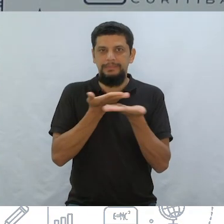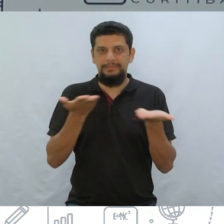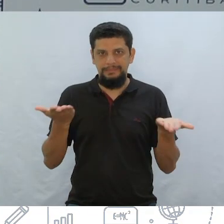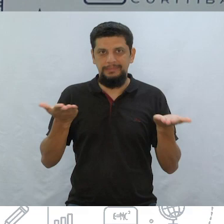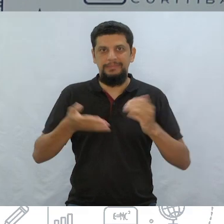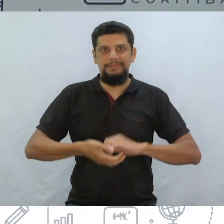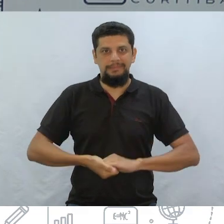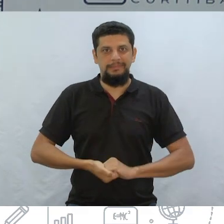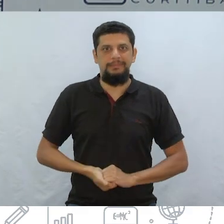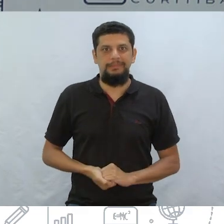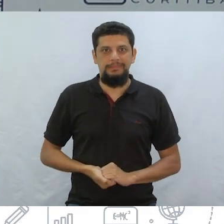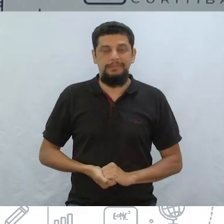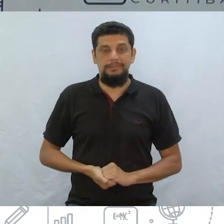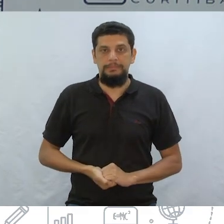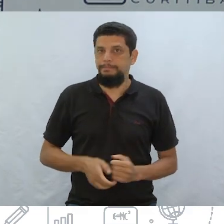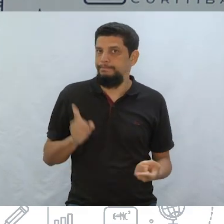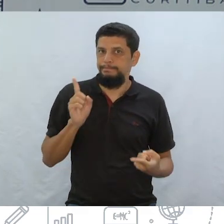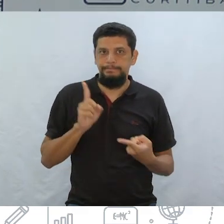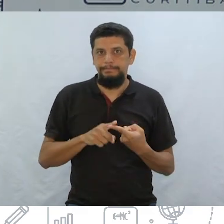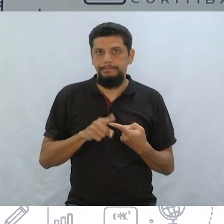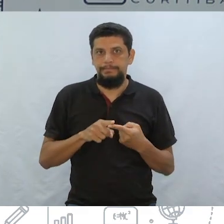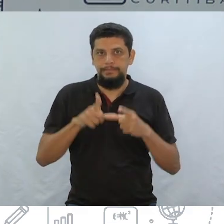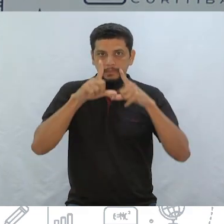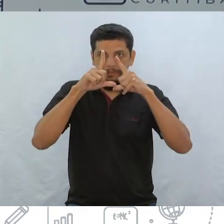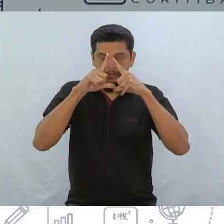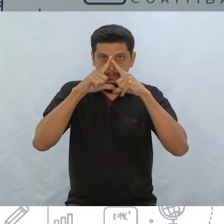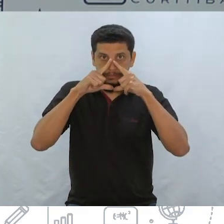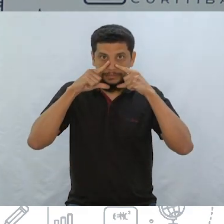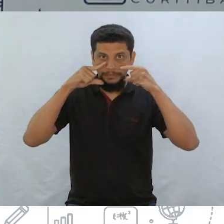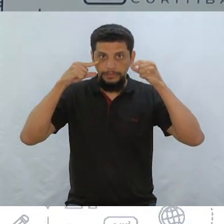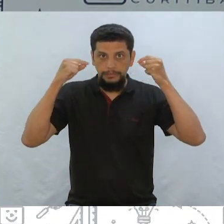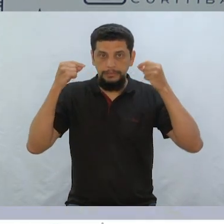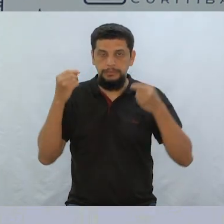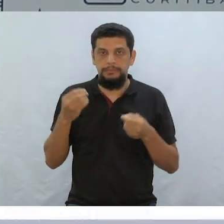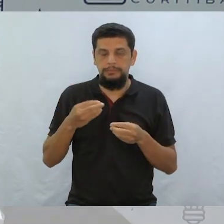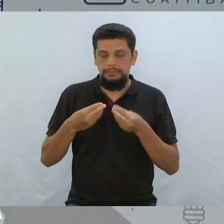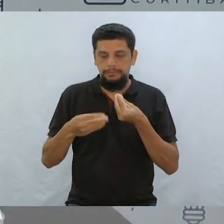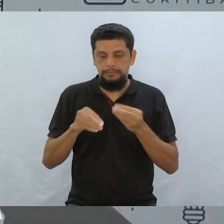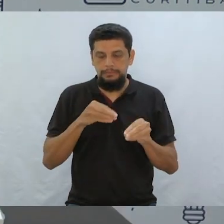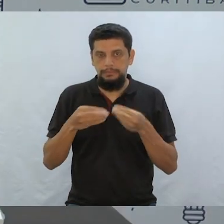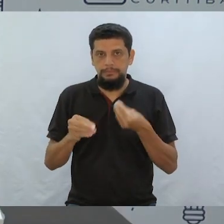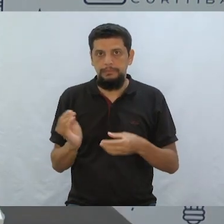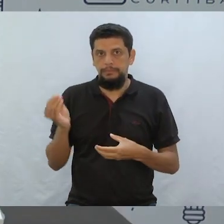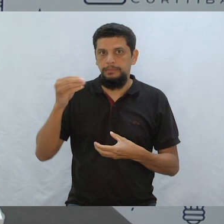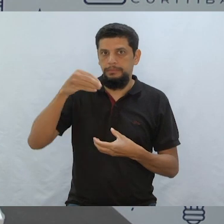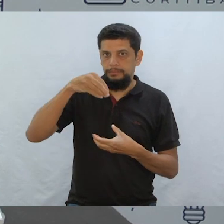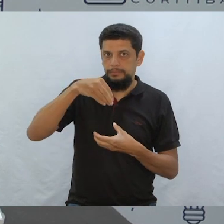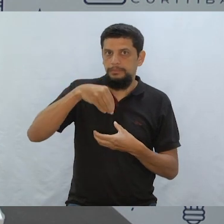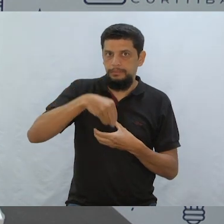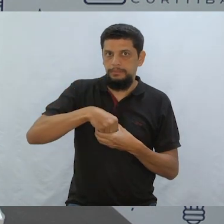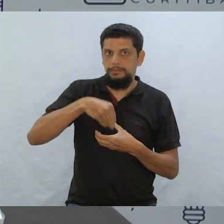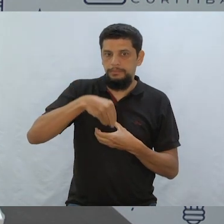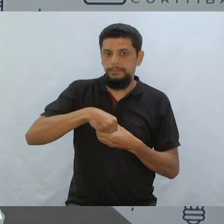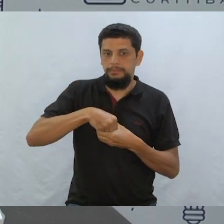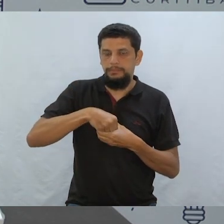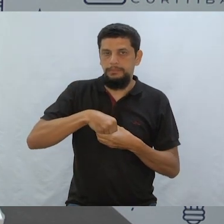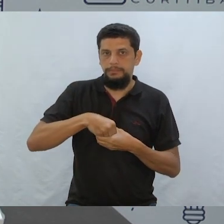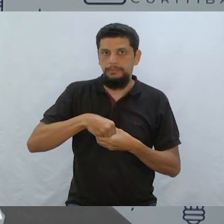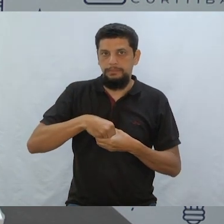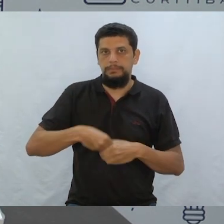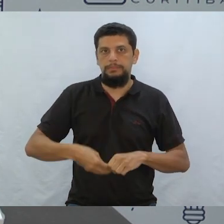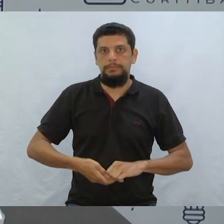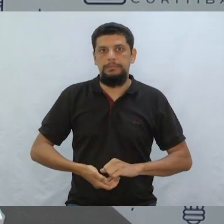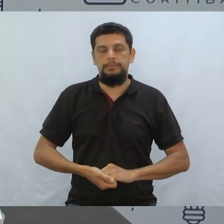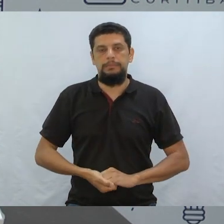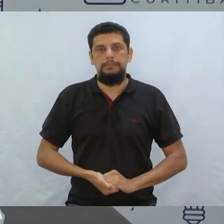tudo bem com vocês? Primeiro vamos retirar a máscara pelo elástico, né?